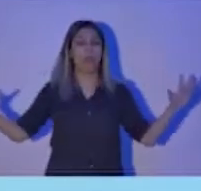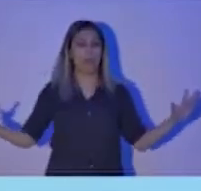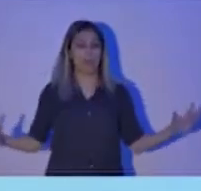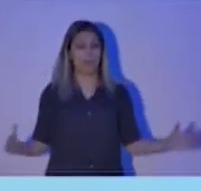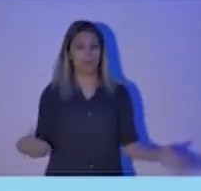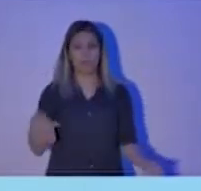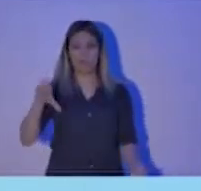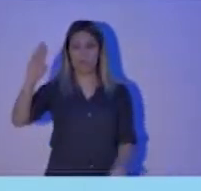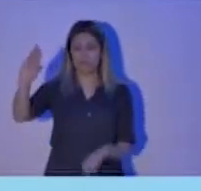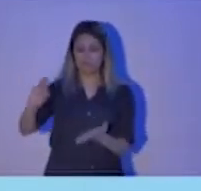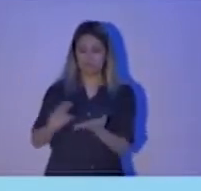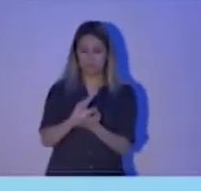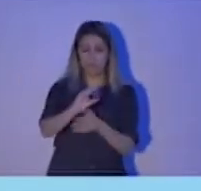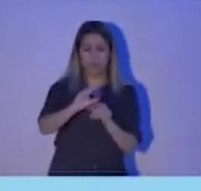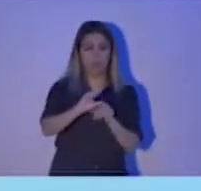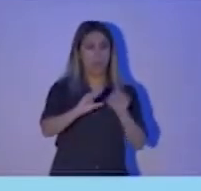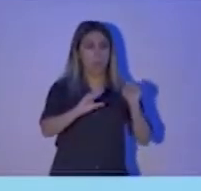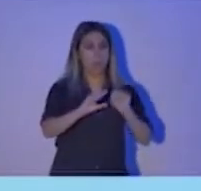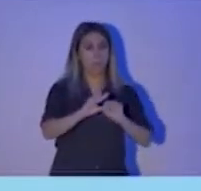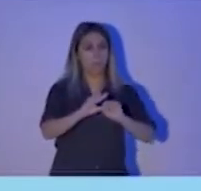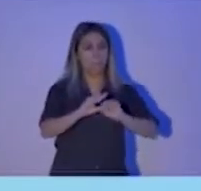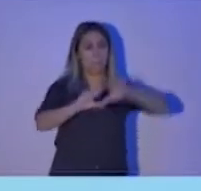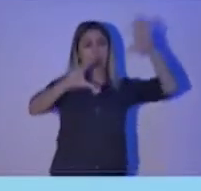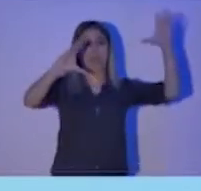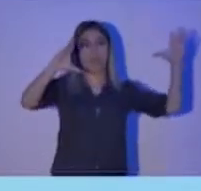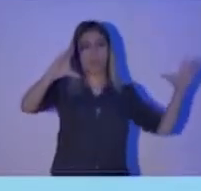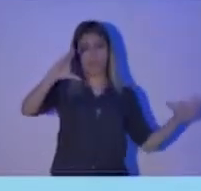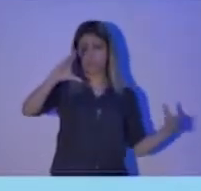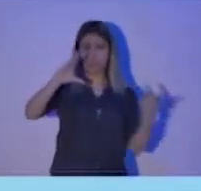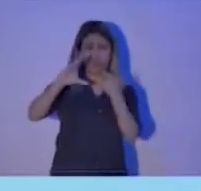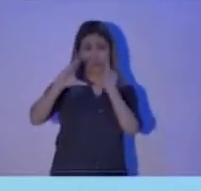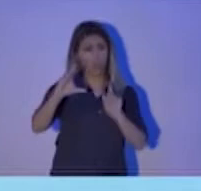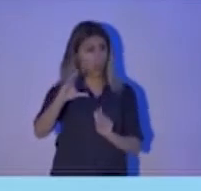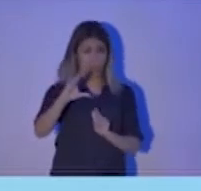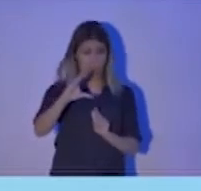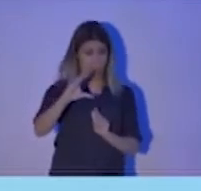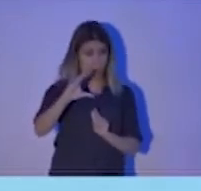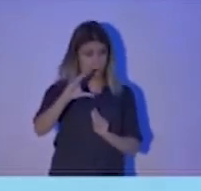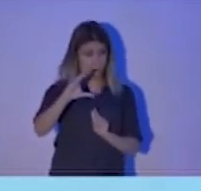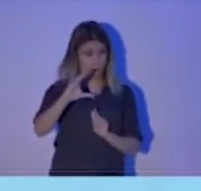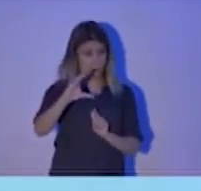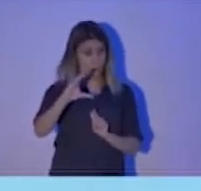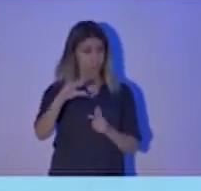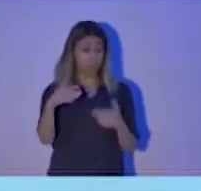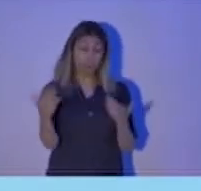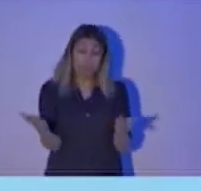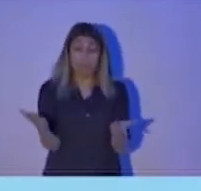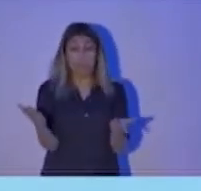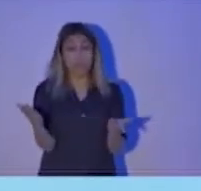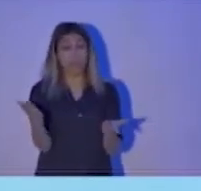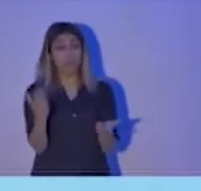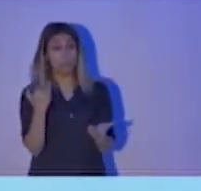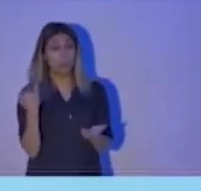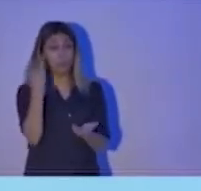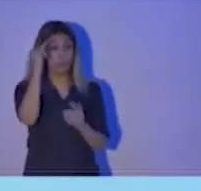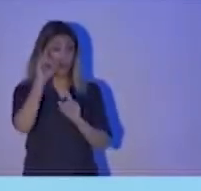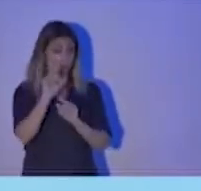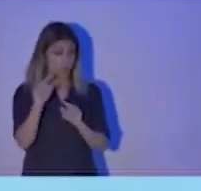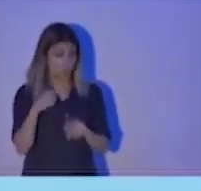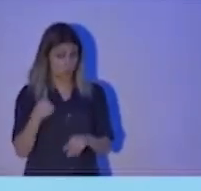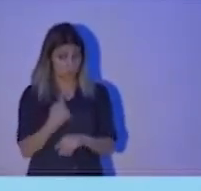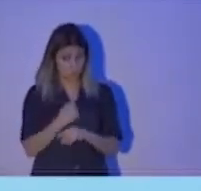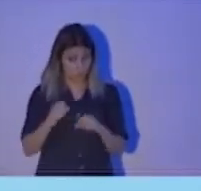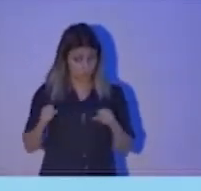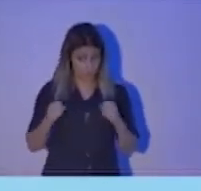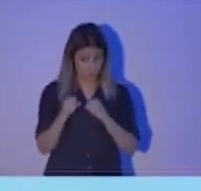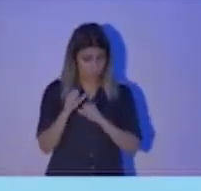que tem dar para aquilo que é necessário. Então, nessa condição, uma coisa importante que nós defendemos é a